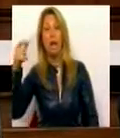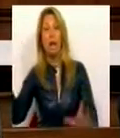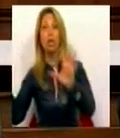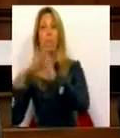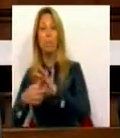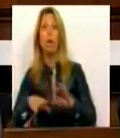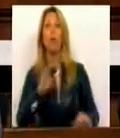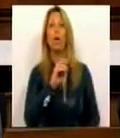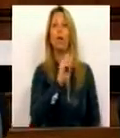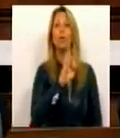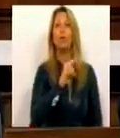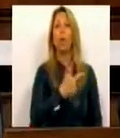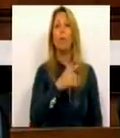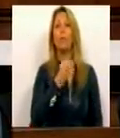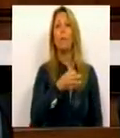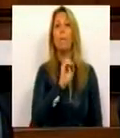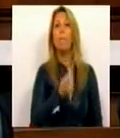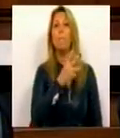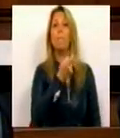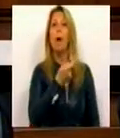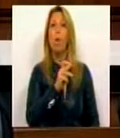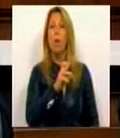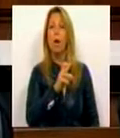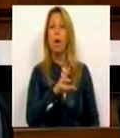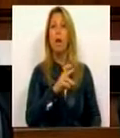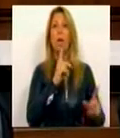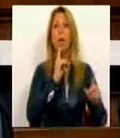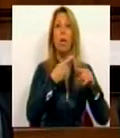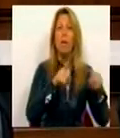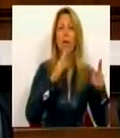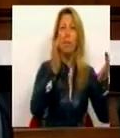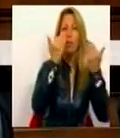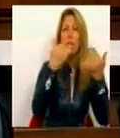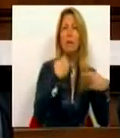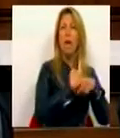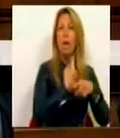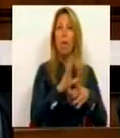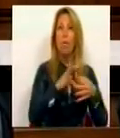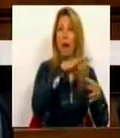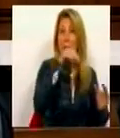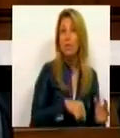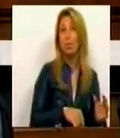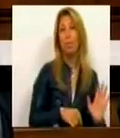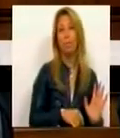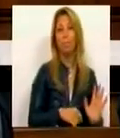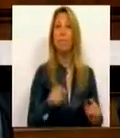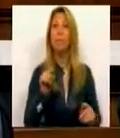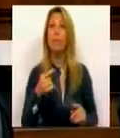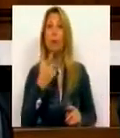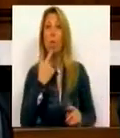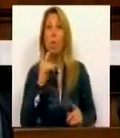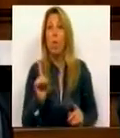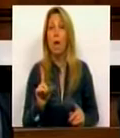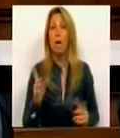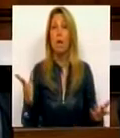a fusão de informação, etc., as defense capacity building a sul. Isto não significa, evidentemente,